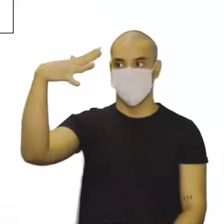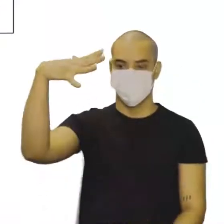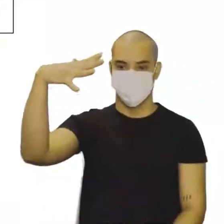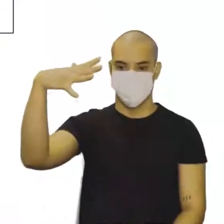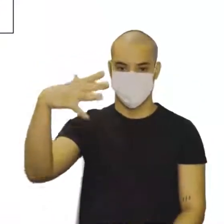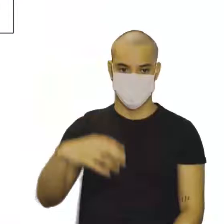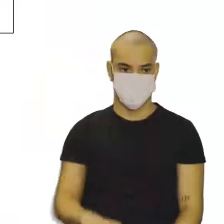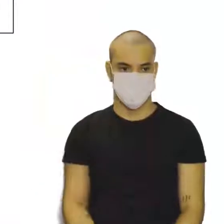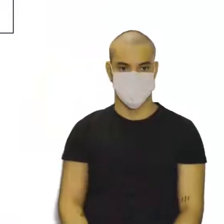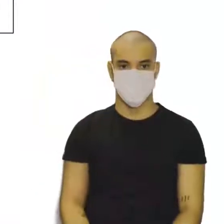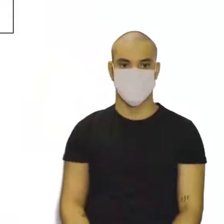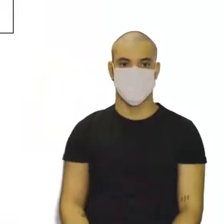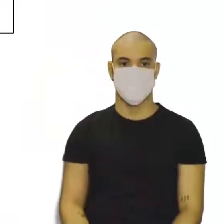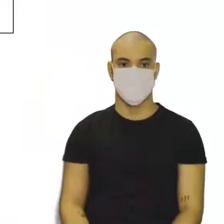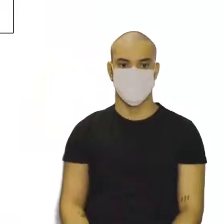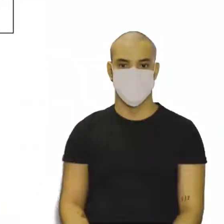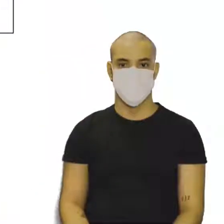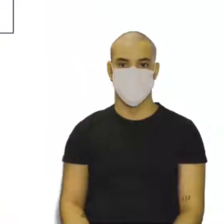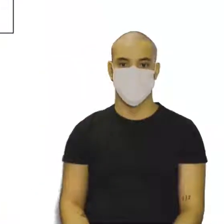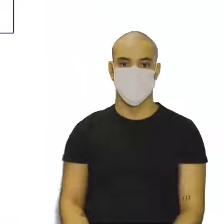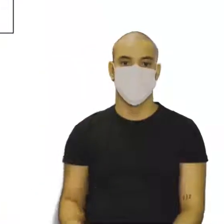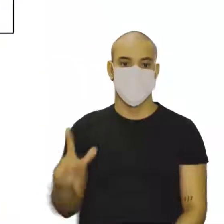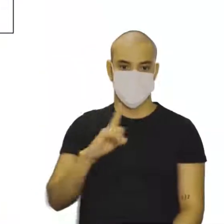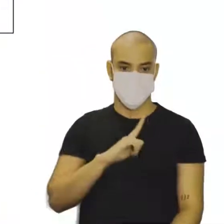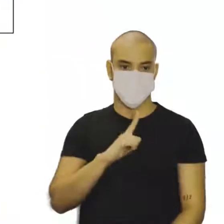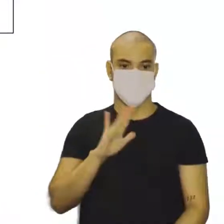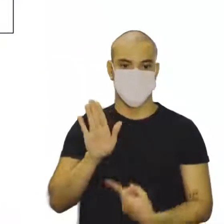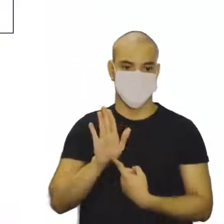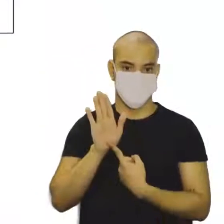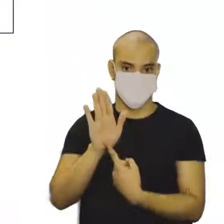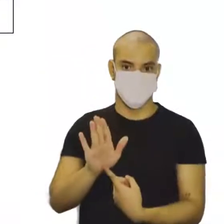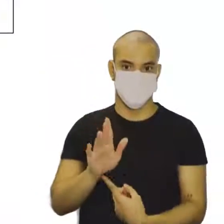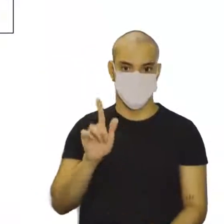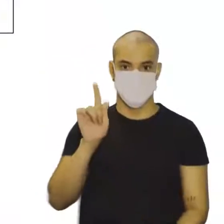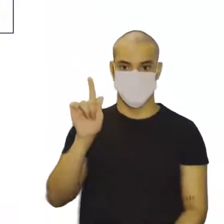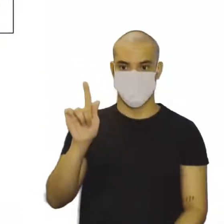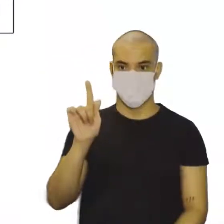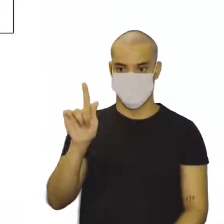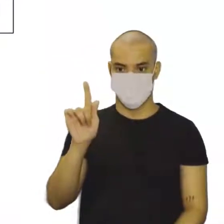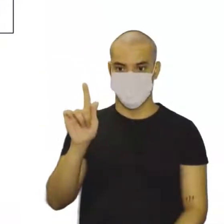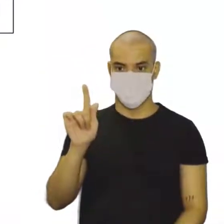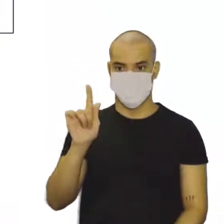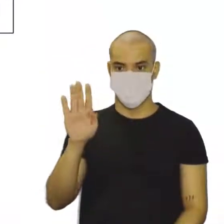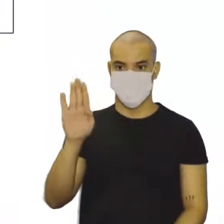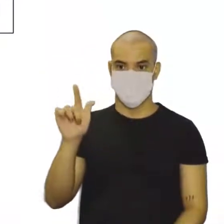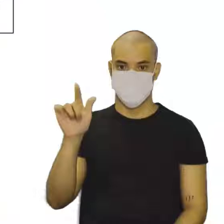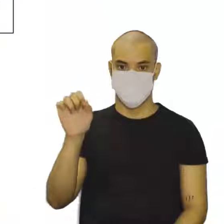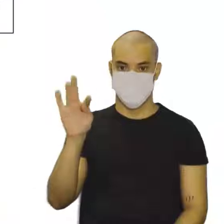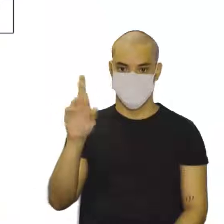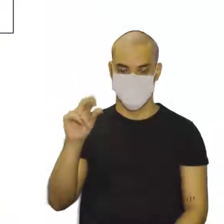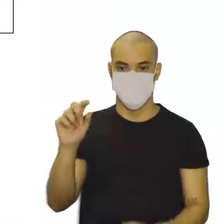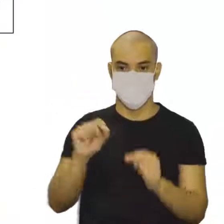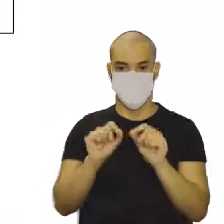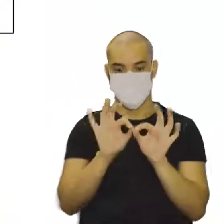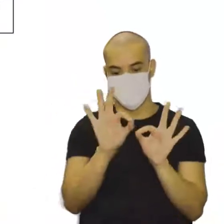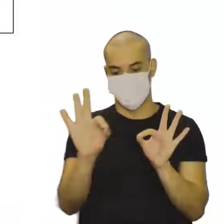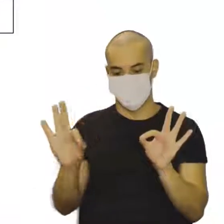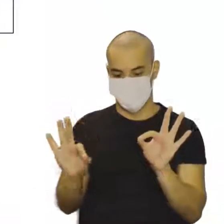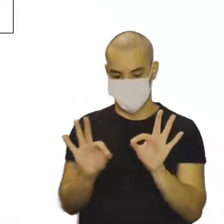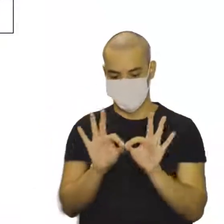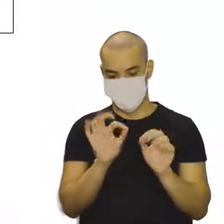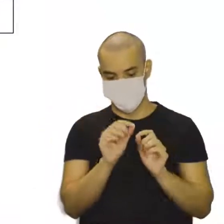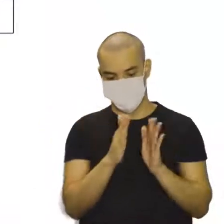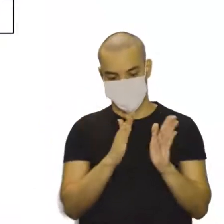fluorescente, tá? O balastro marcado com G no esquema é montado em série, funcionando como